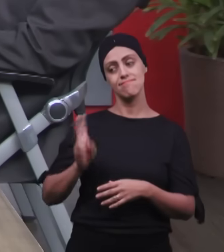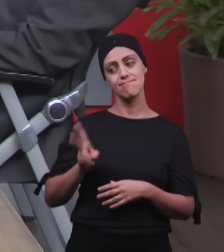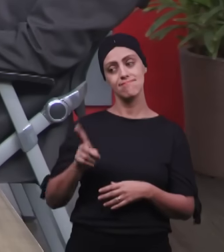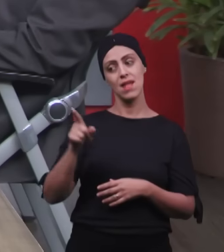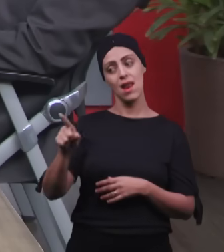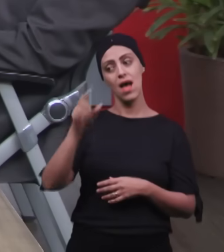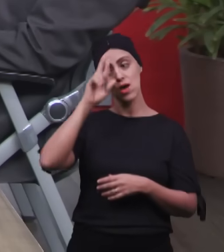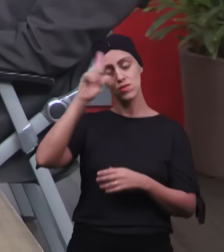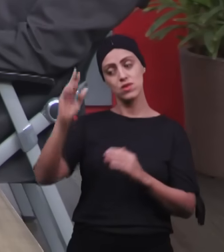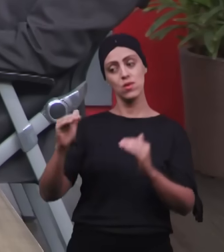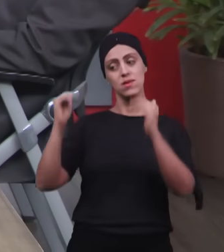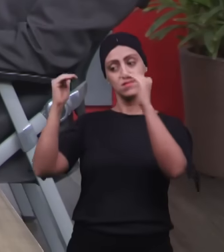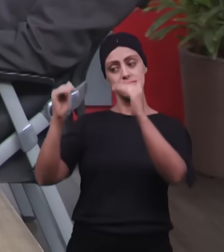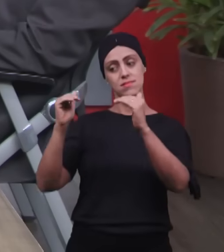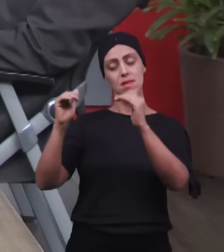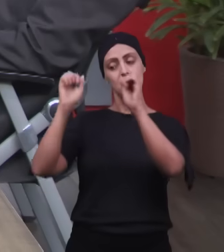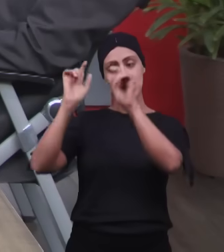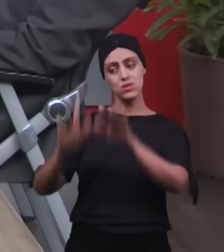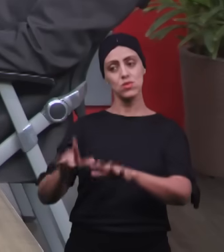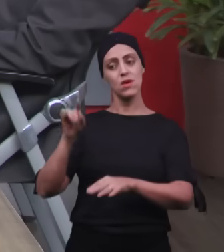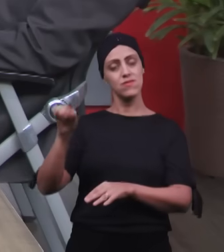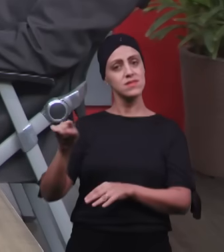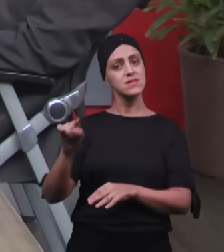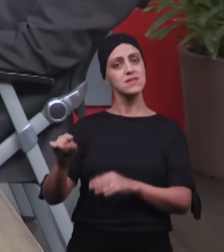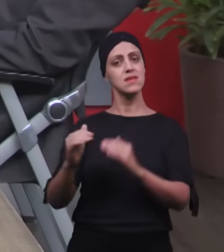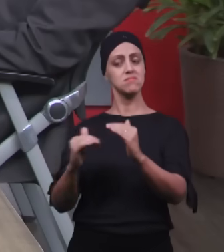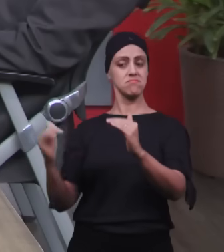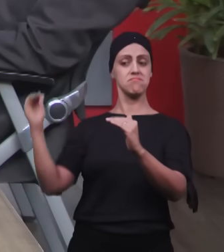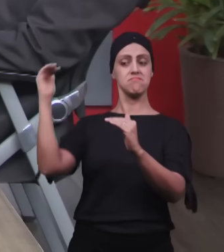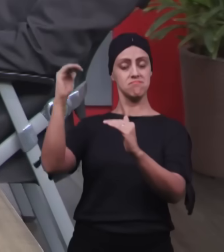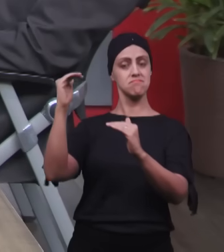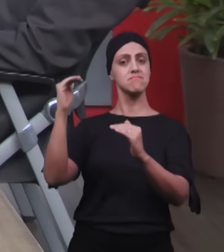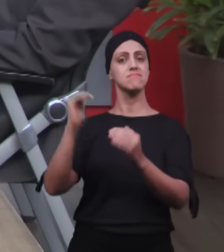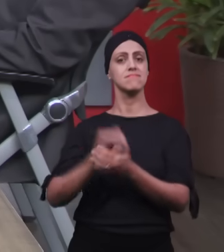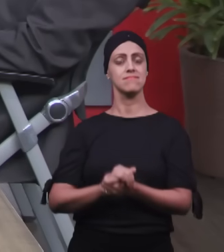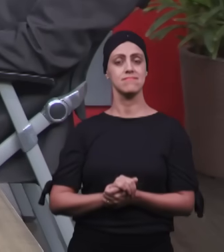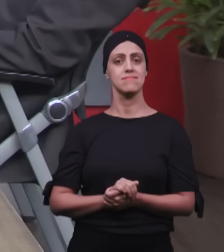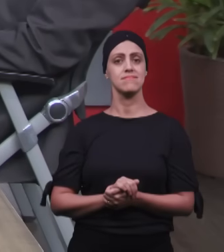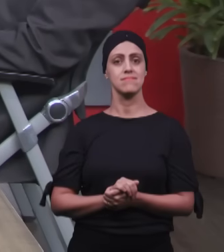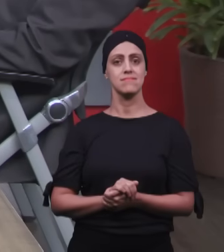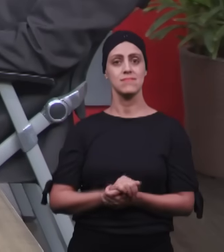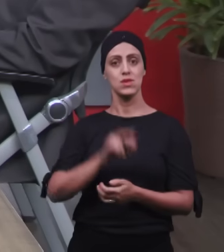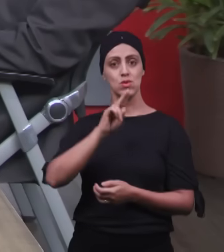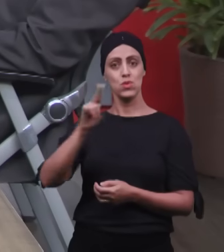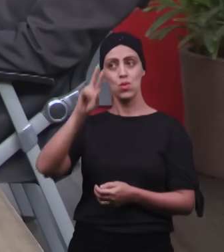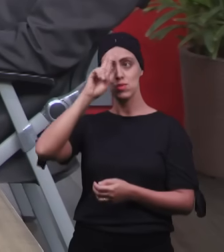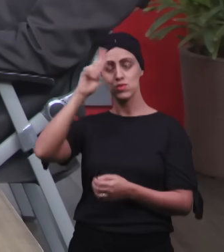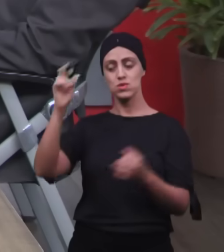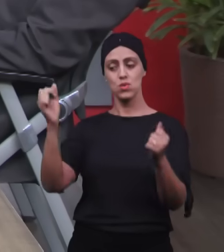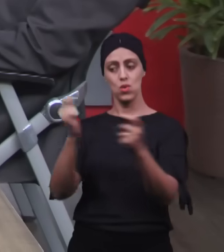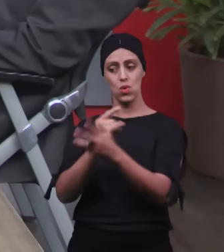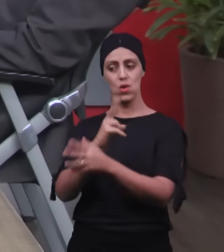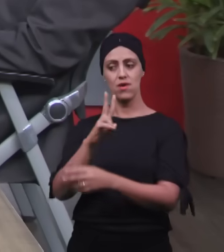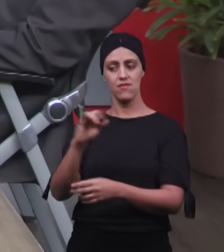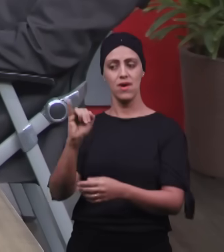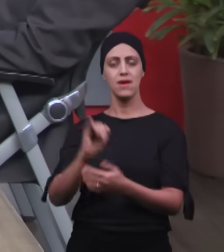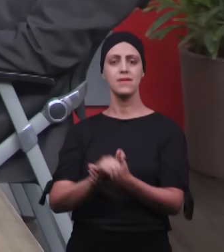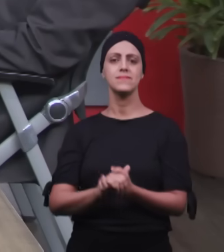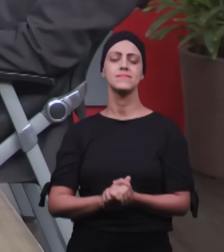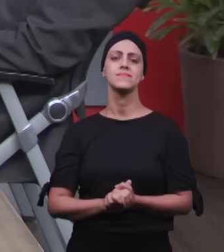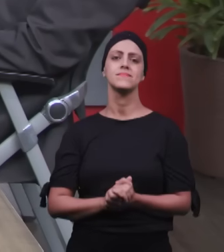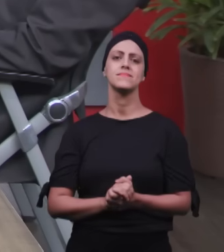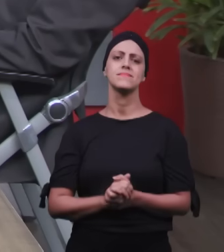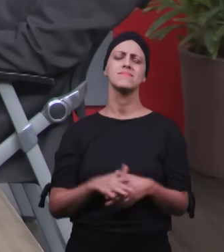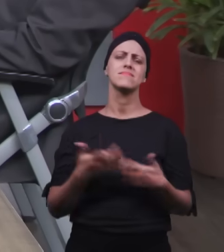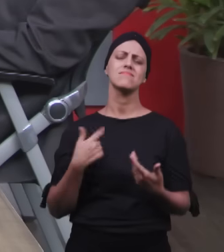que vai te exaltar é aí que o Senhor vai te botar por cabeça e aí que o nome do senhor vai ser glorificado